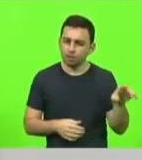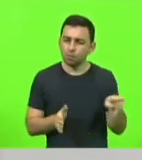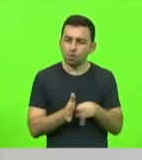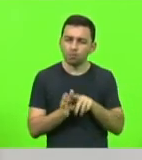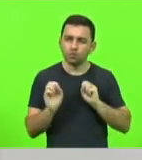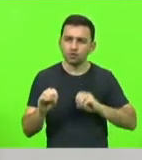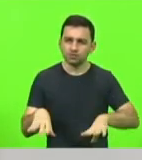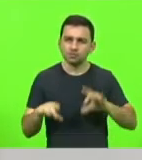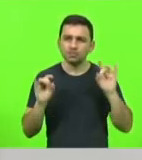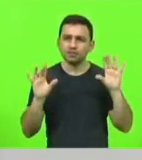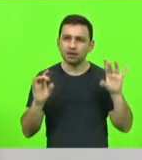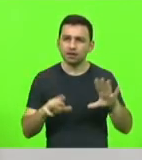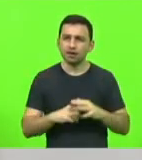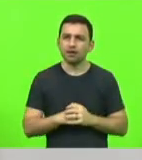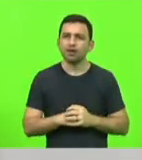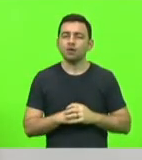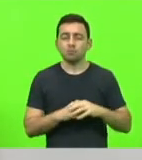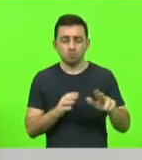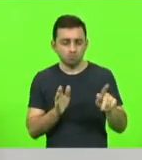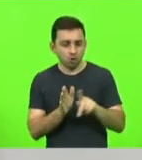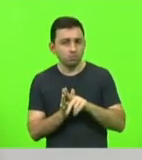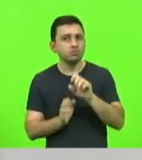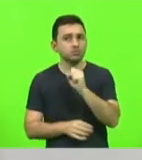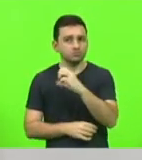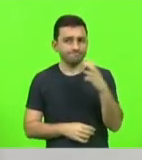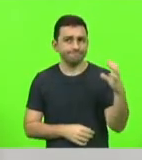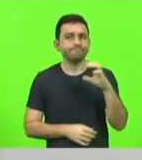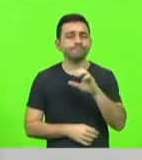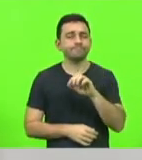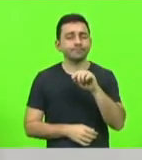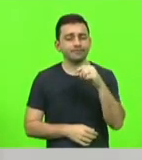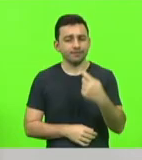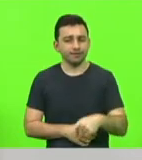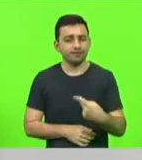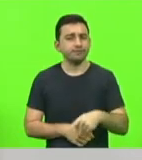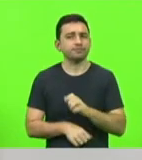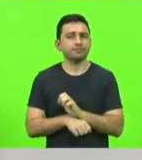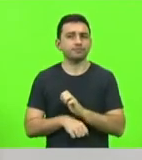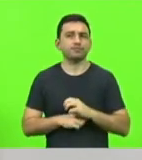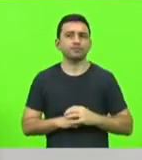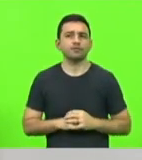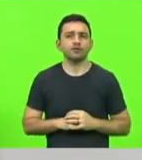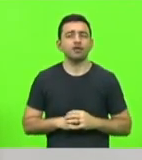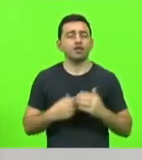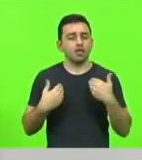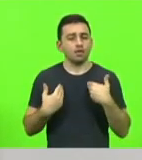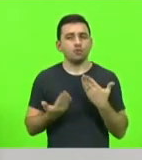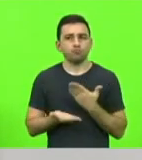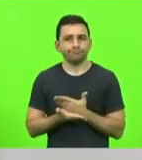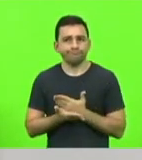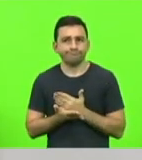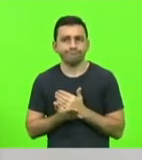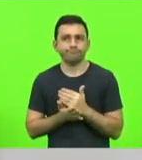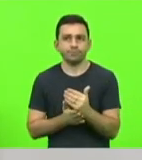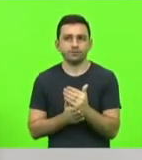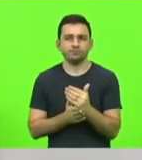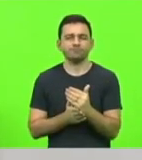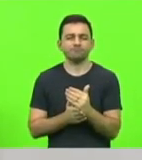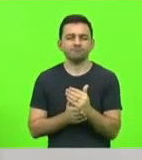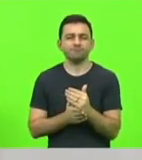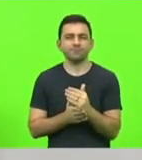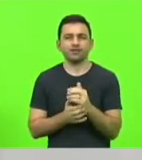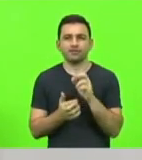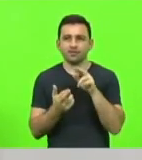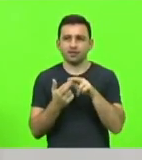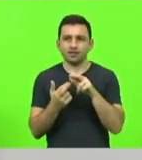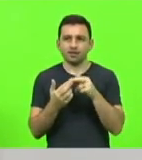especial desse estado. Por isso, faço questão aqui de iniciar referendando o governador